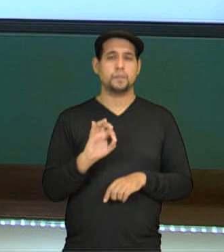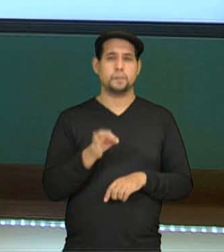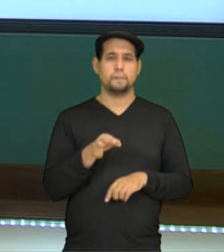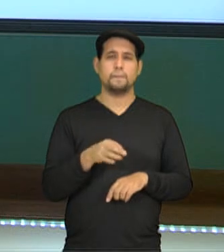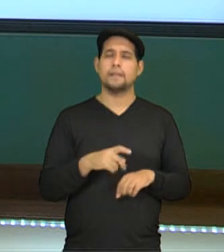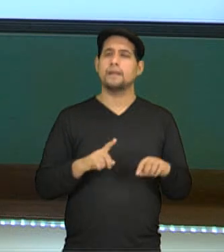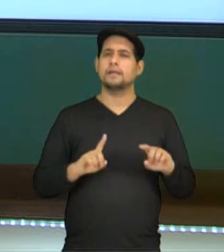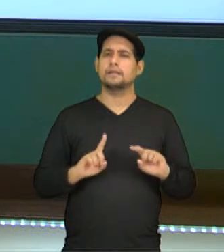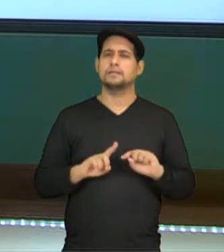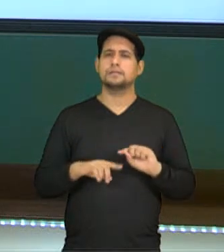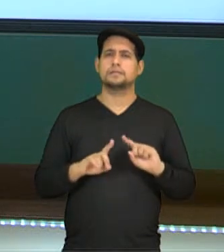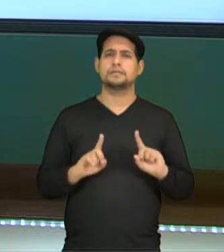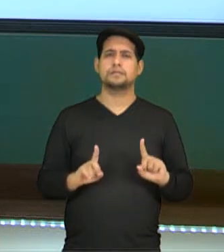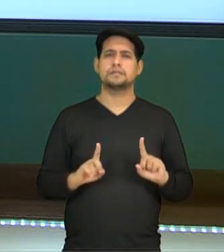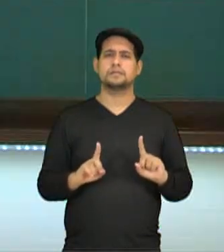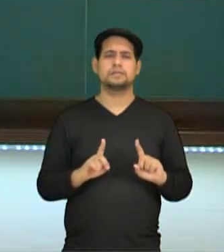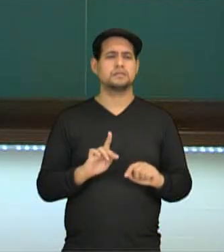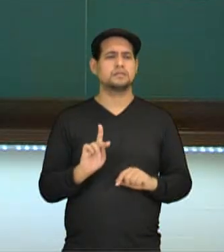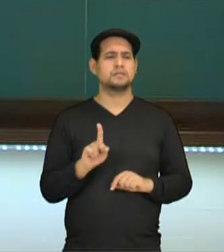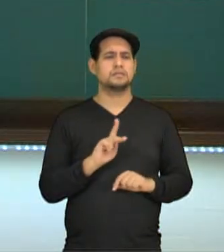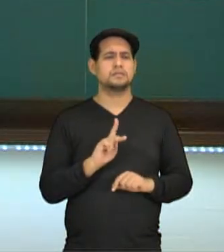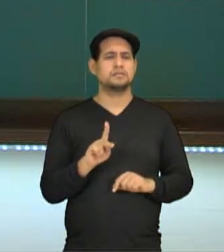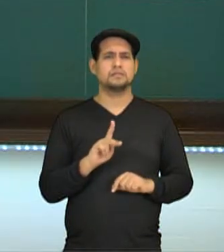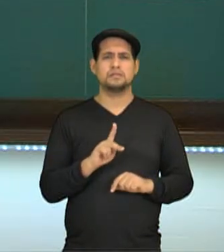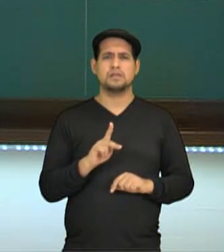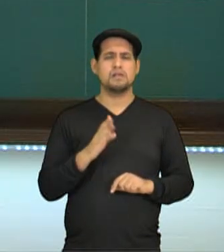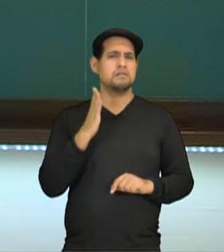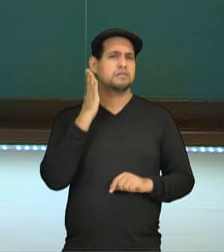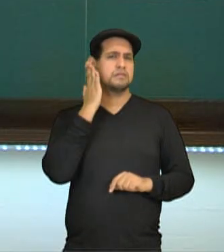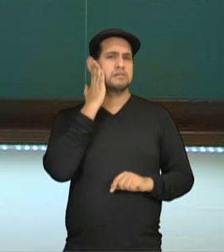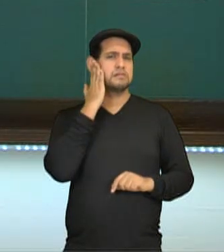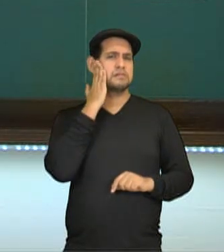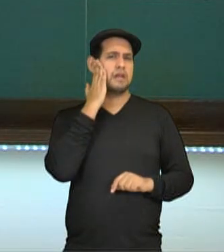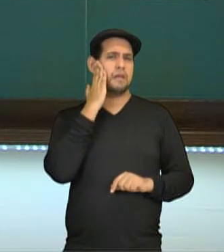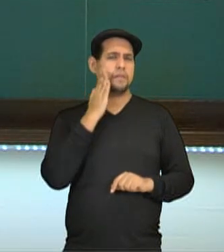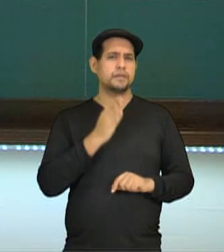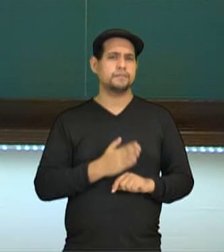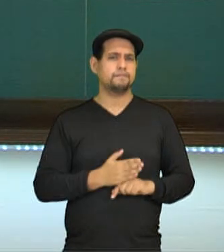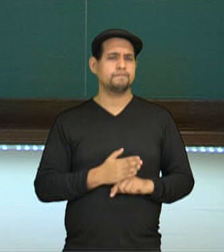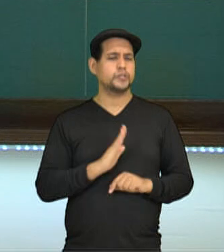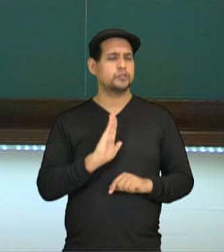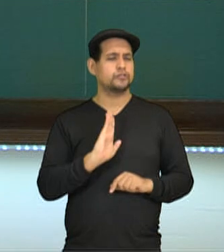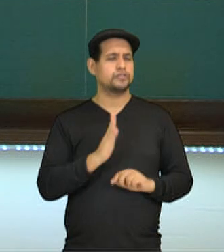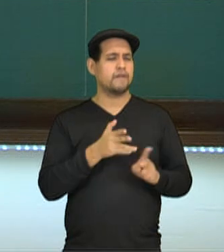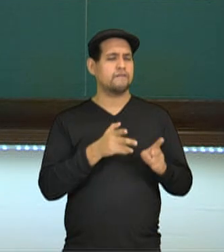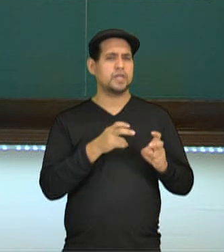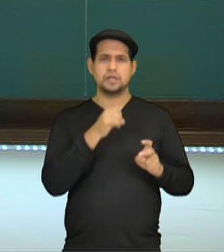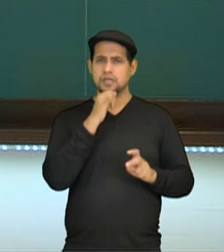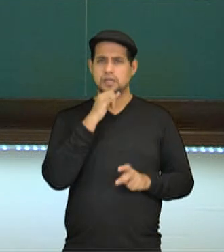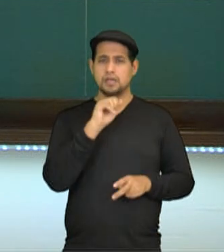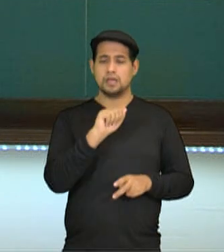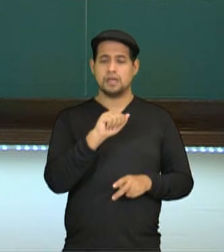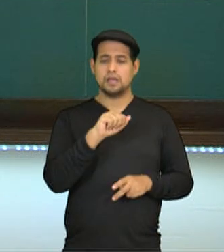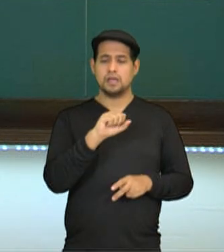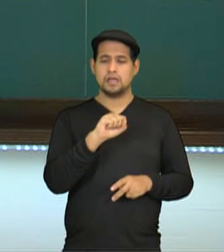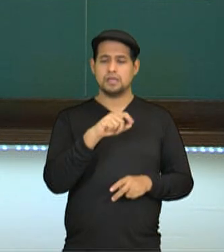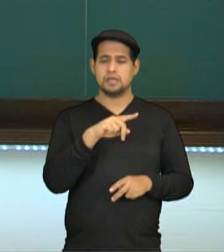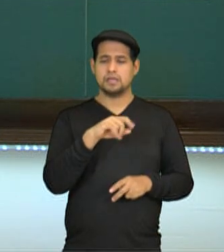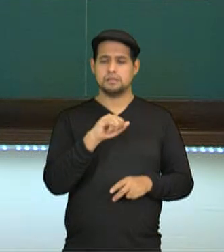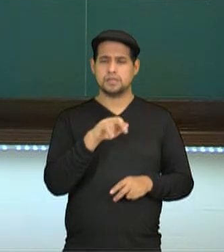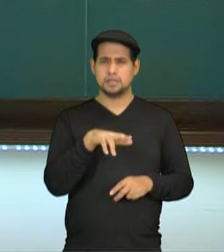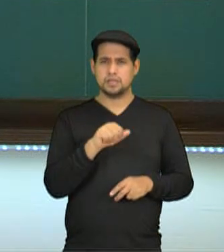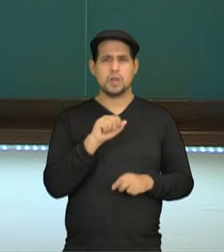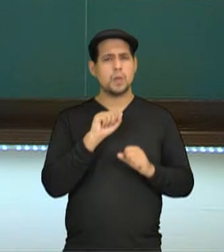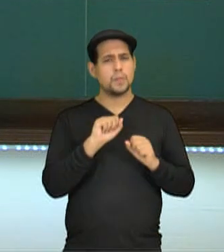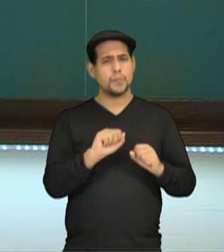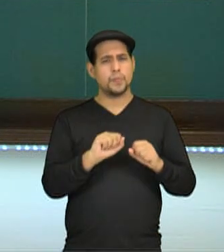aspirina. Mas, professor, sabe de uma coisa, professor? Já ouvi dizer que a aspirina pode salvar a